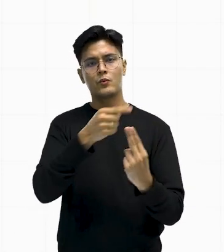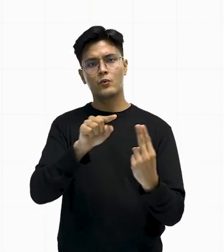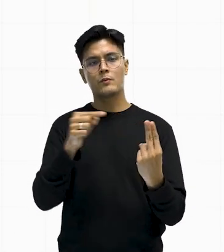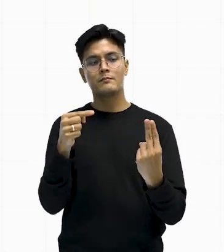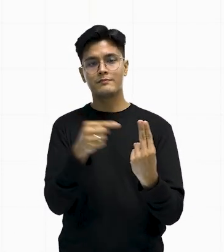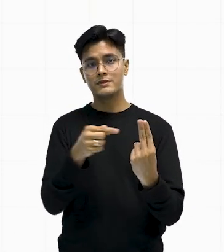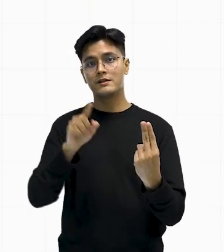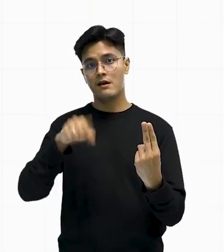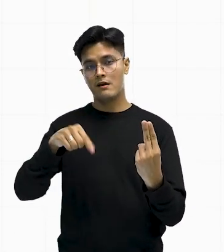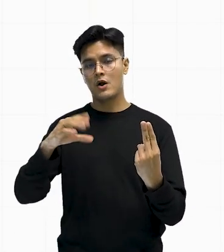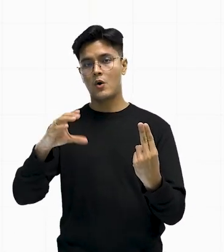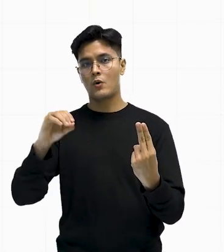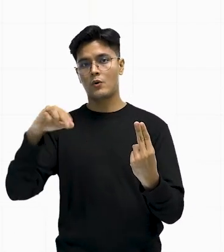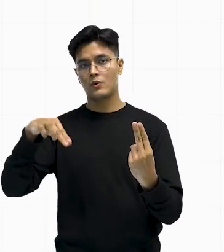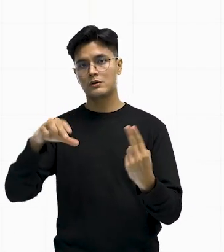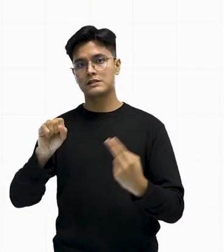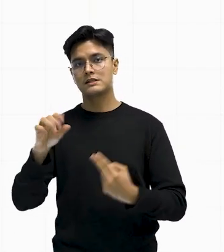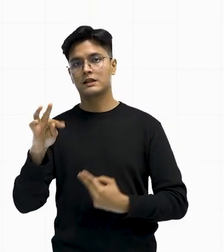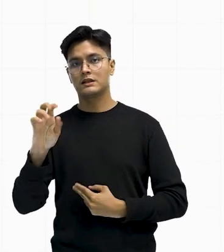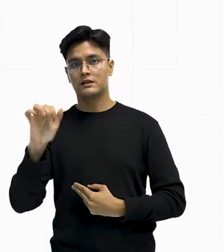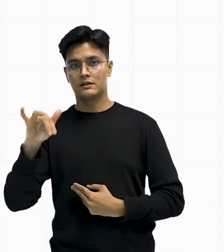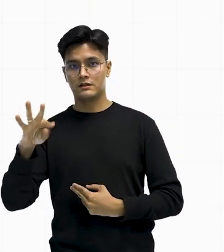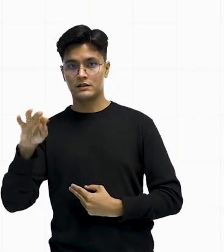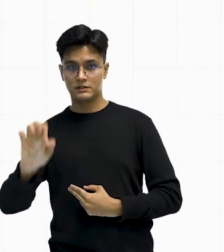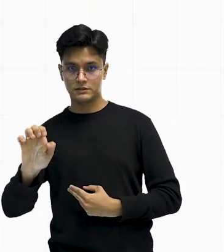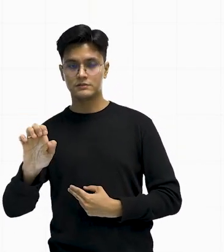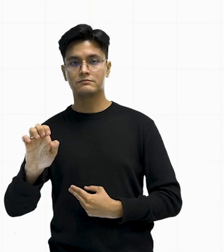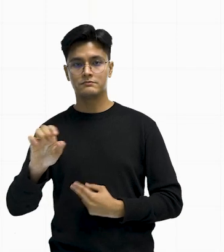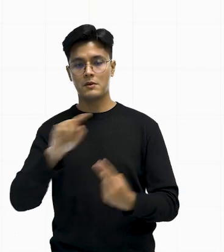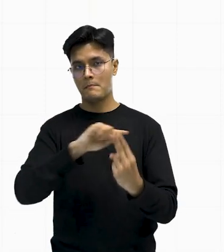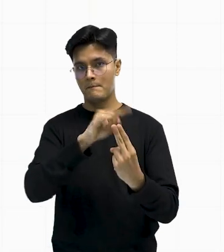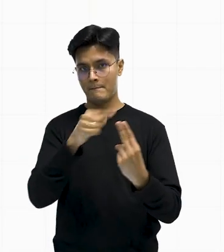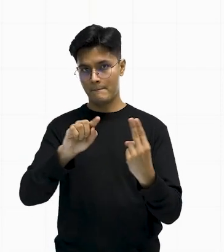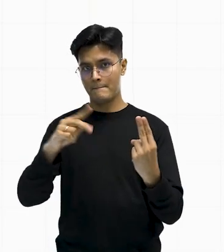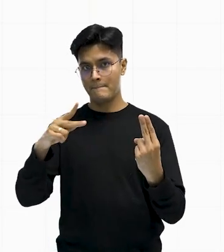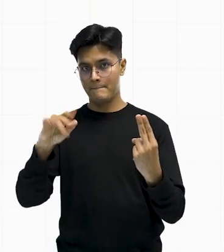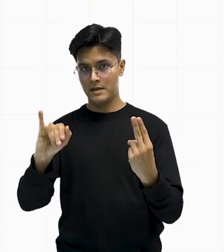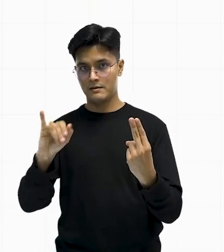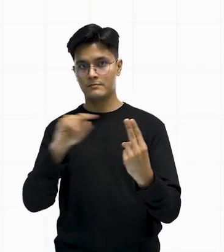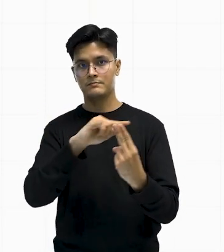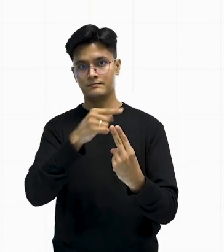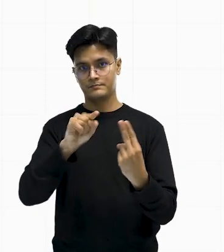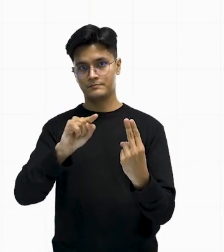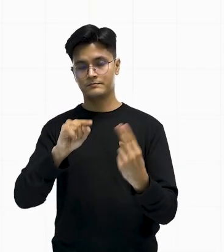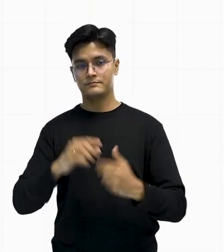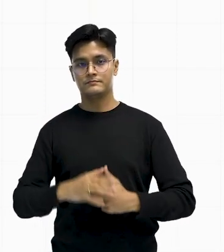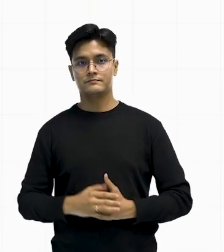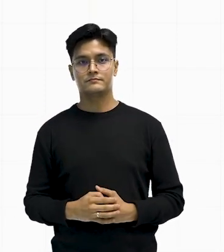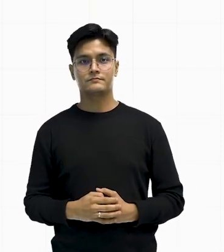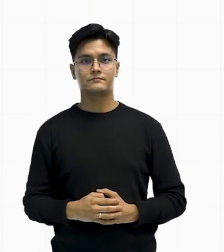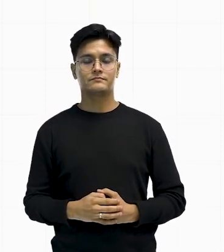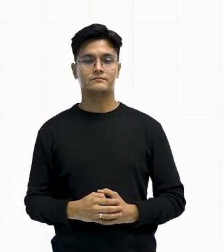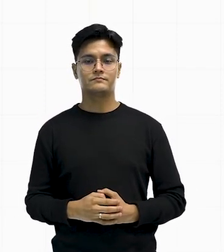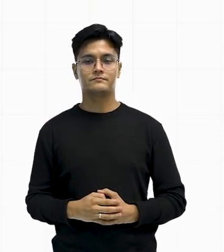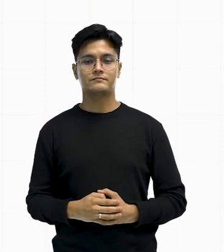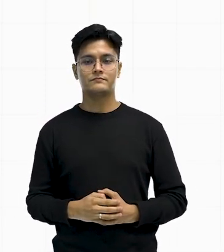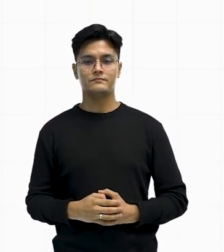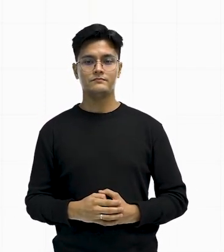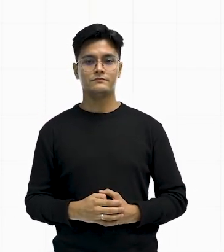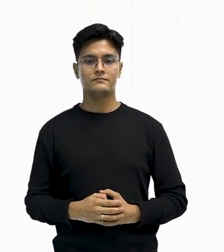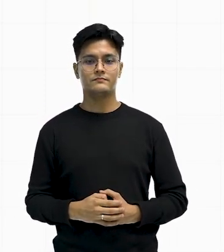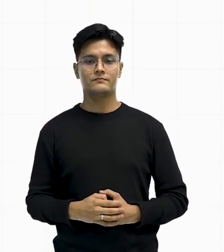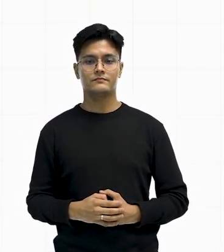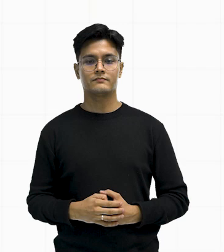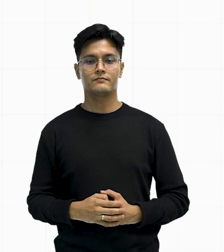uma constante, tá? Uma constante conhecida como π, beleza? E essa constante, ela tem, no caso